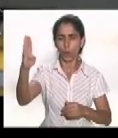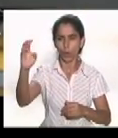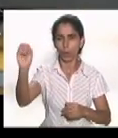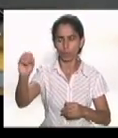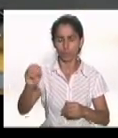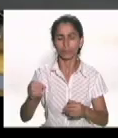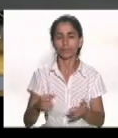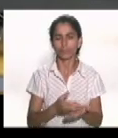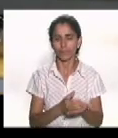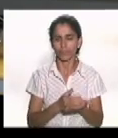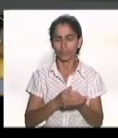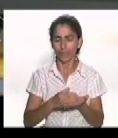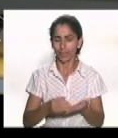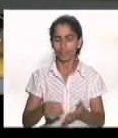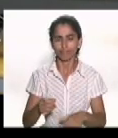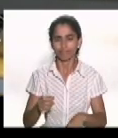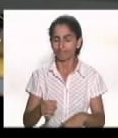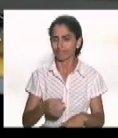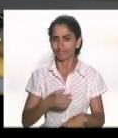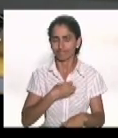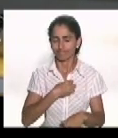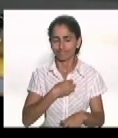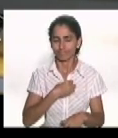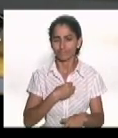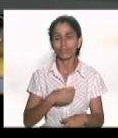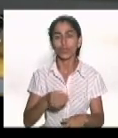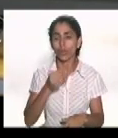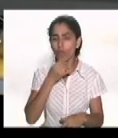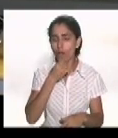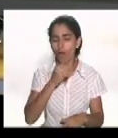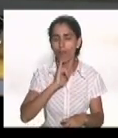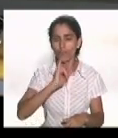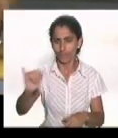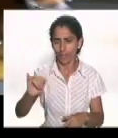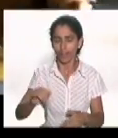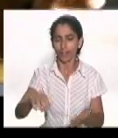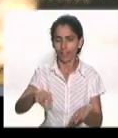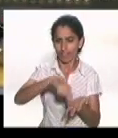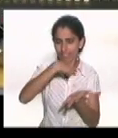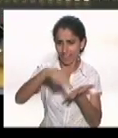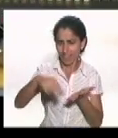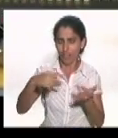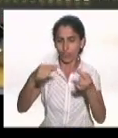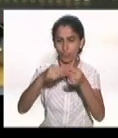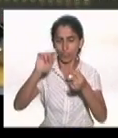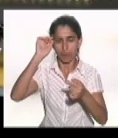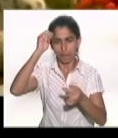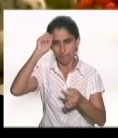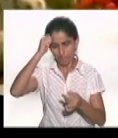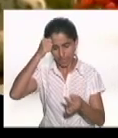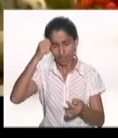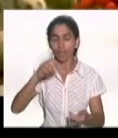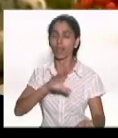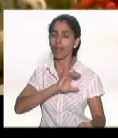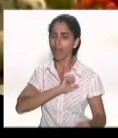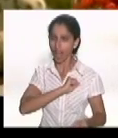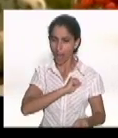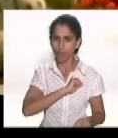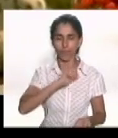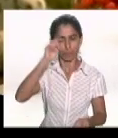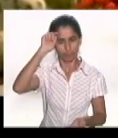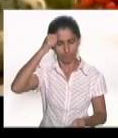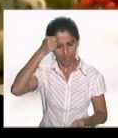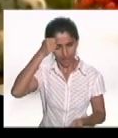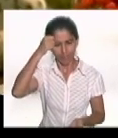O trecho assim que mais me marca do Mandamentos Black é o Dança como danço Black. Ama